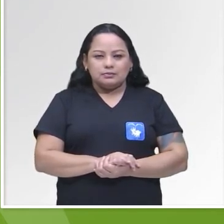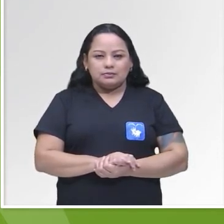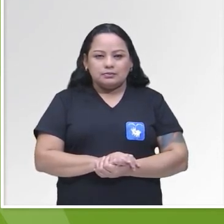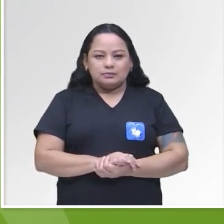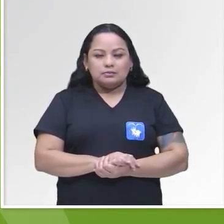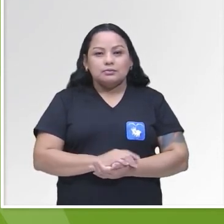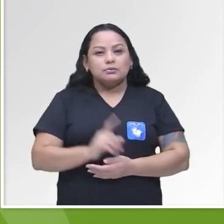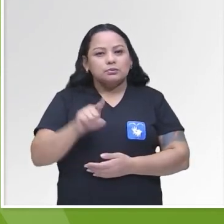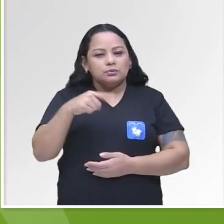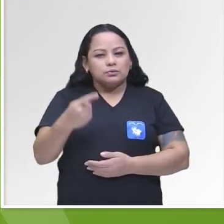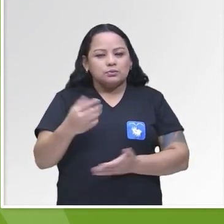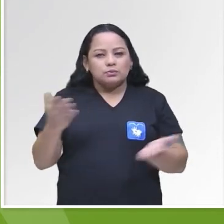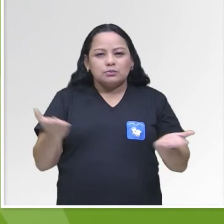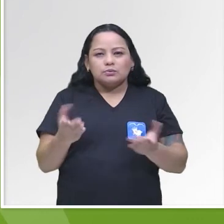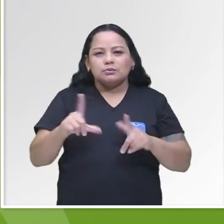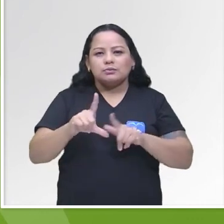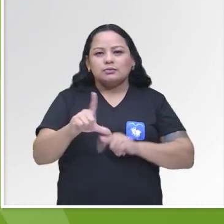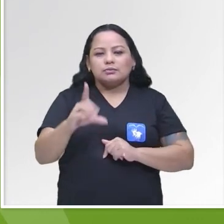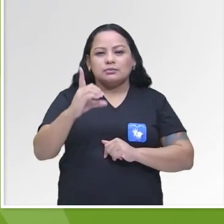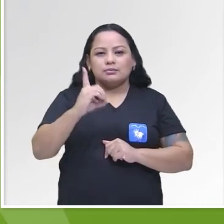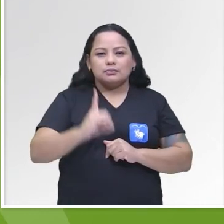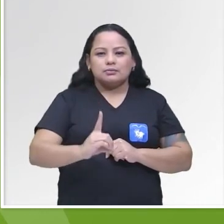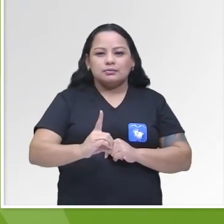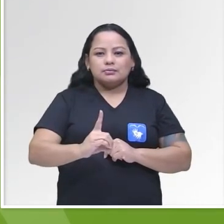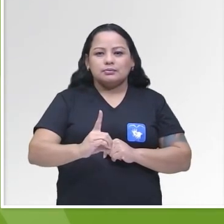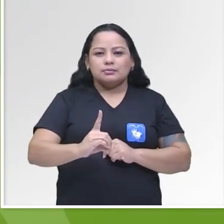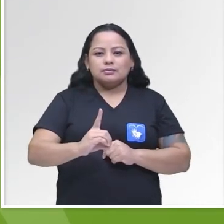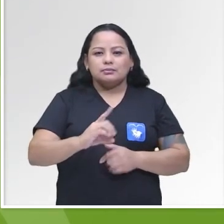Vamos para o próximo, a letra D agora, né?